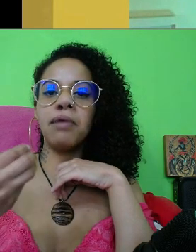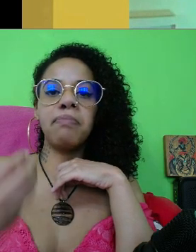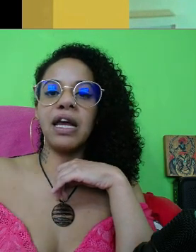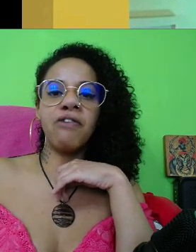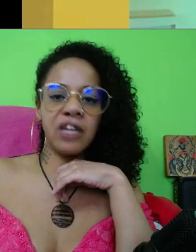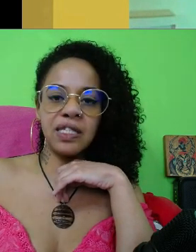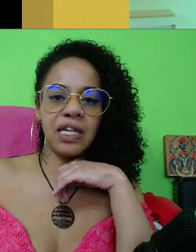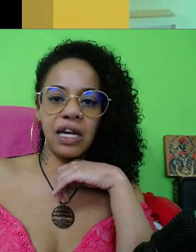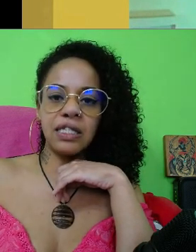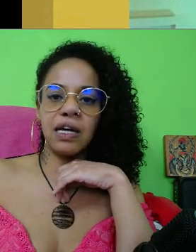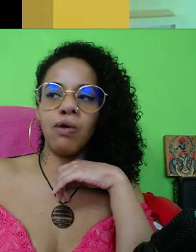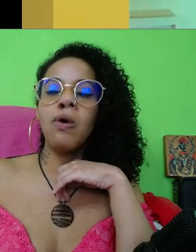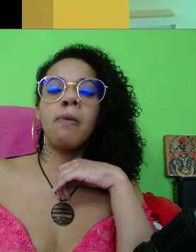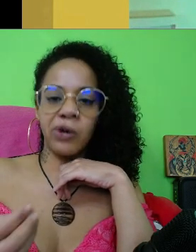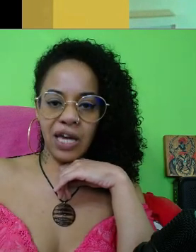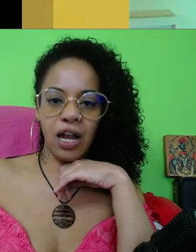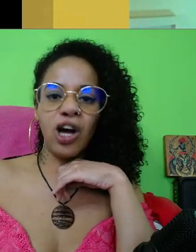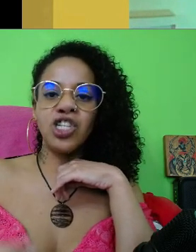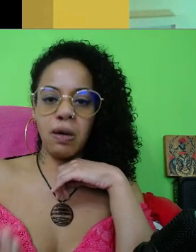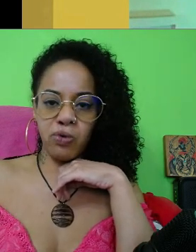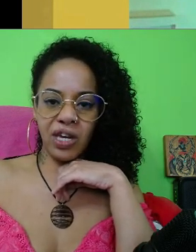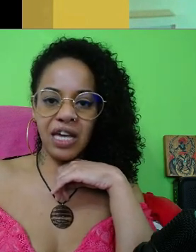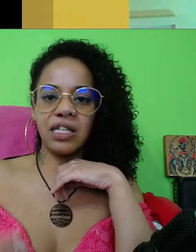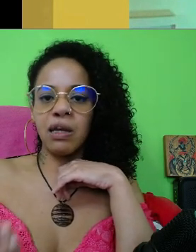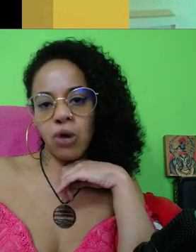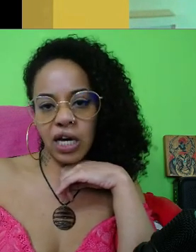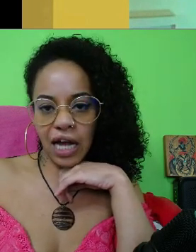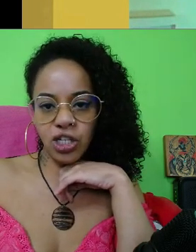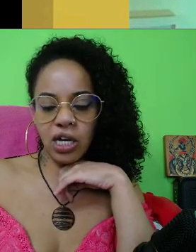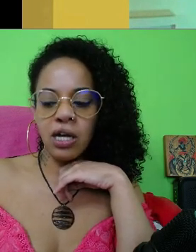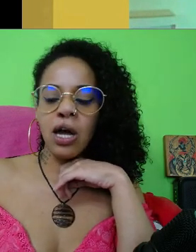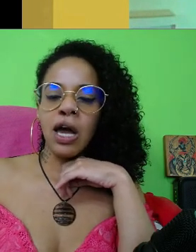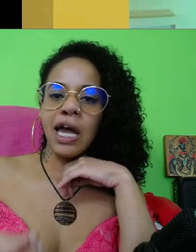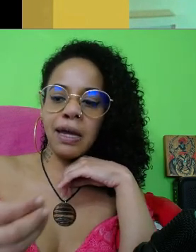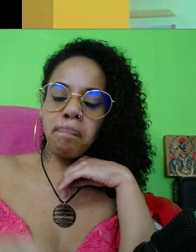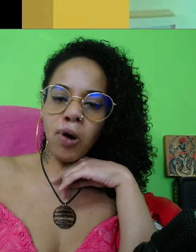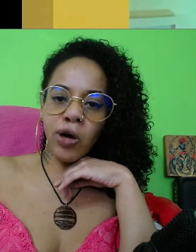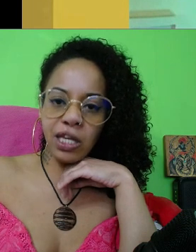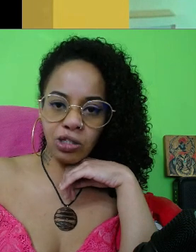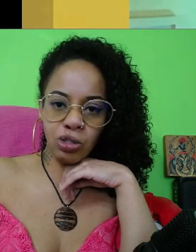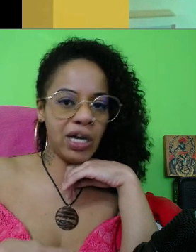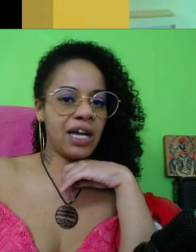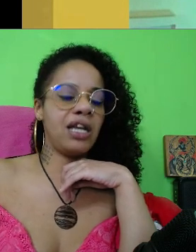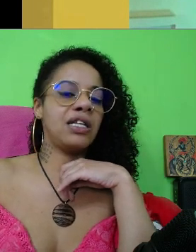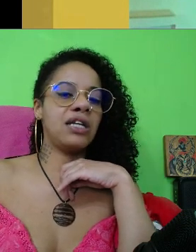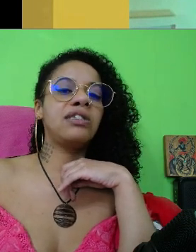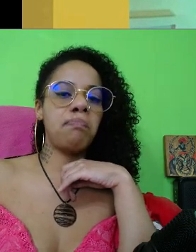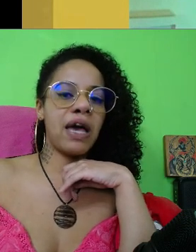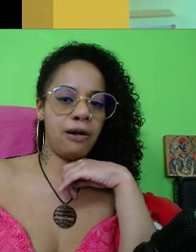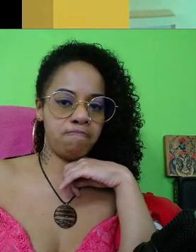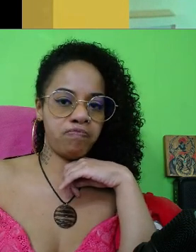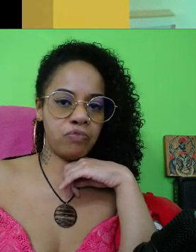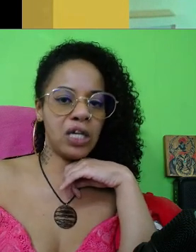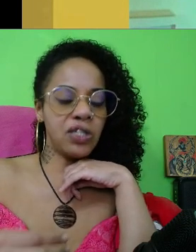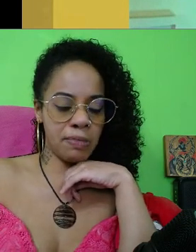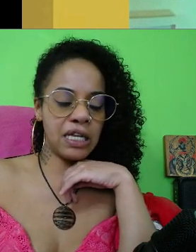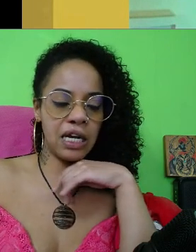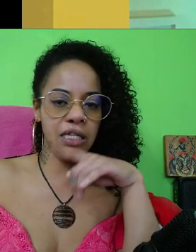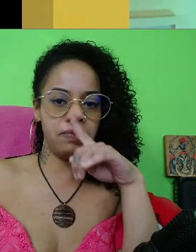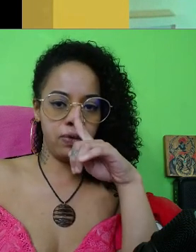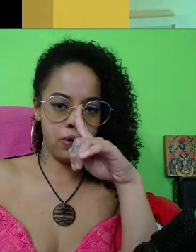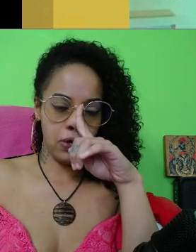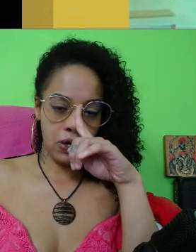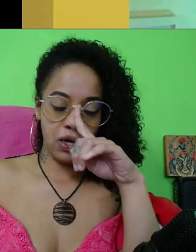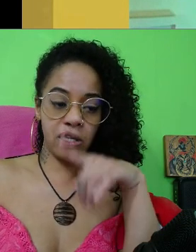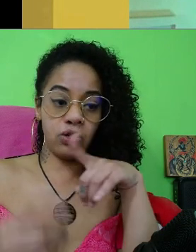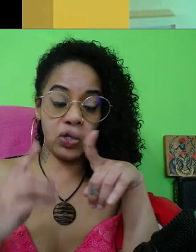e também não vem essa eleição porque a lógica burguesa democrática impõe isso e a realidade se impera isso